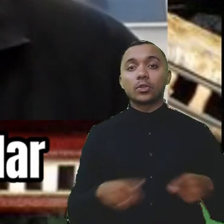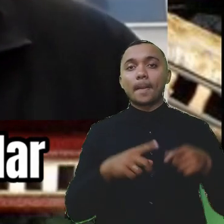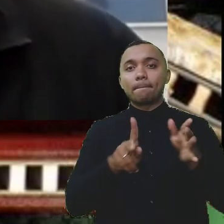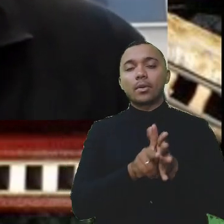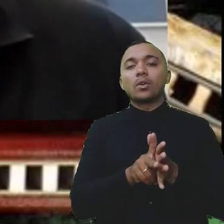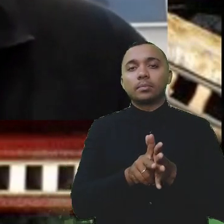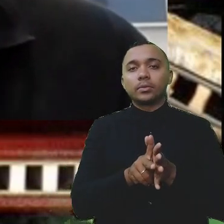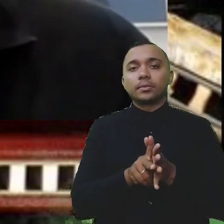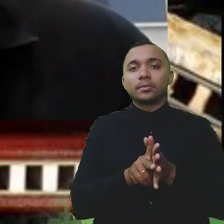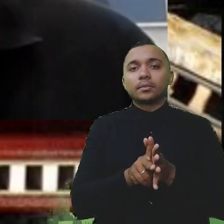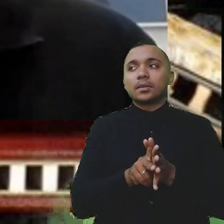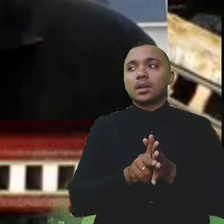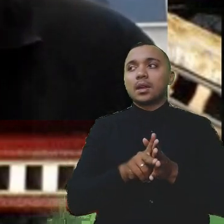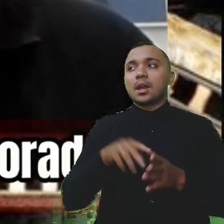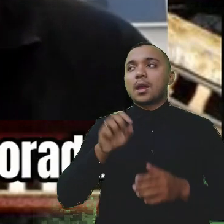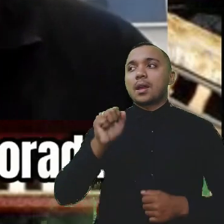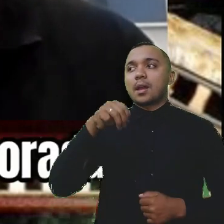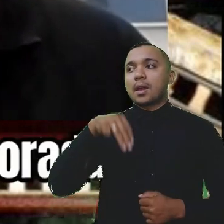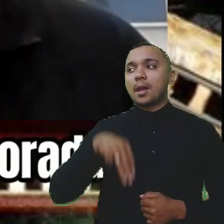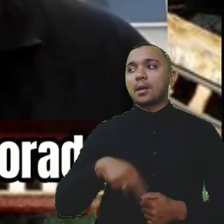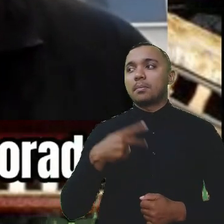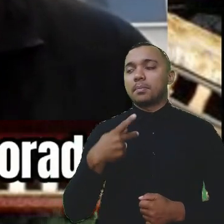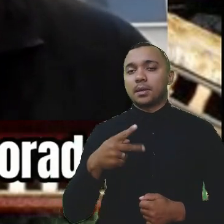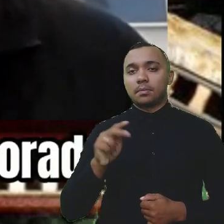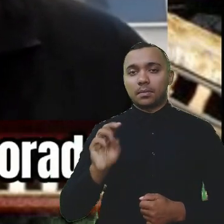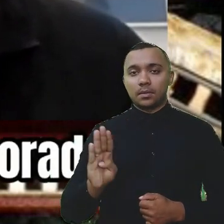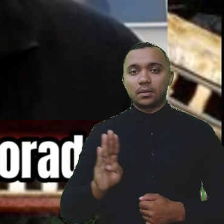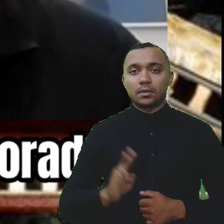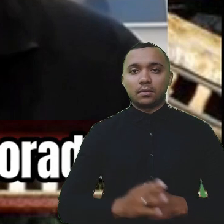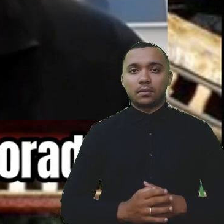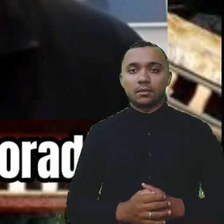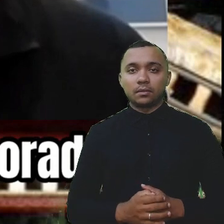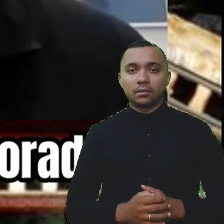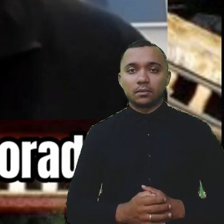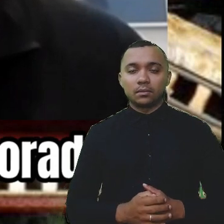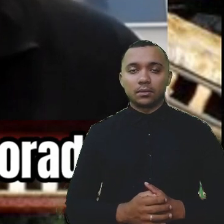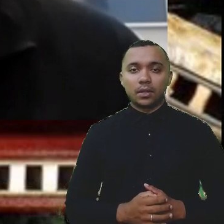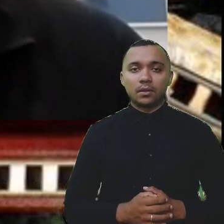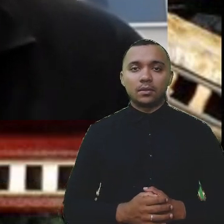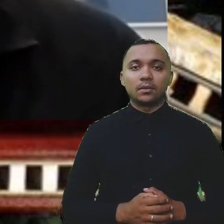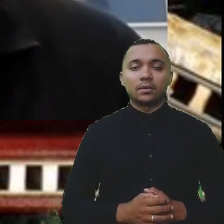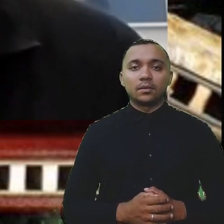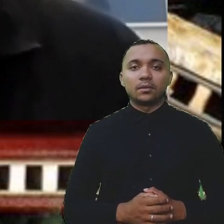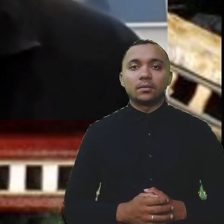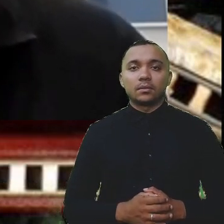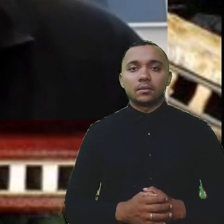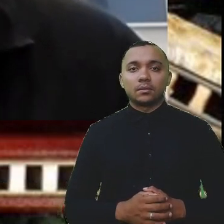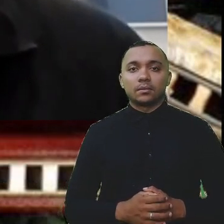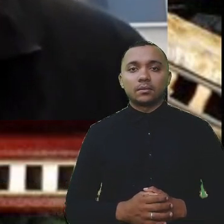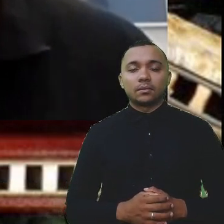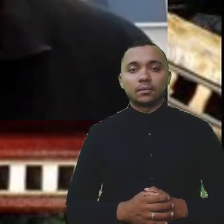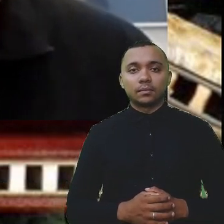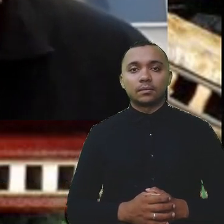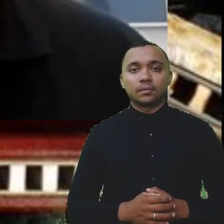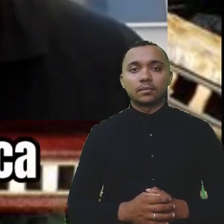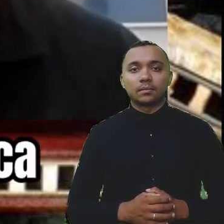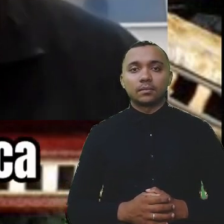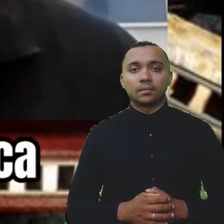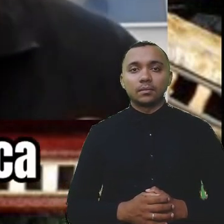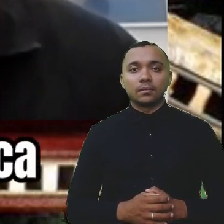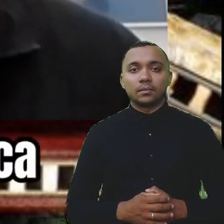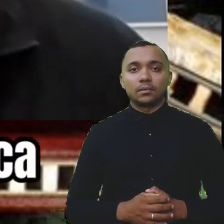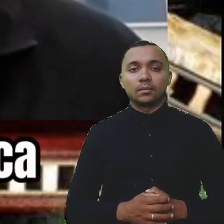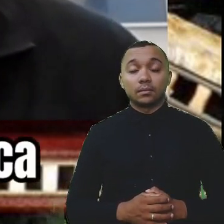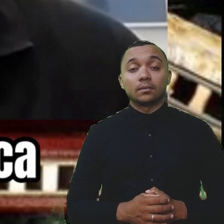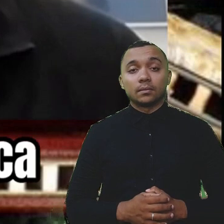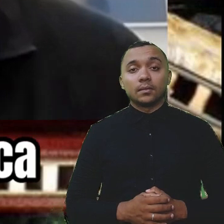música popular. Assim, tem um conceito interessante, que é a música elaborada, né? A música feita com erudição. Então,